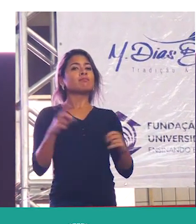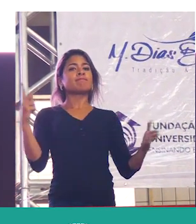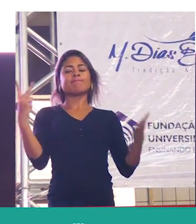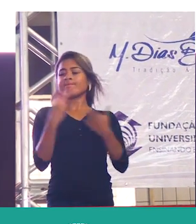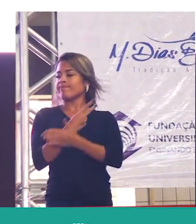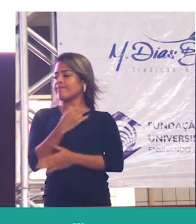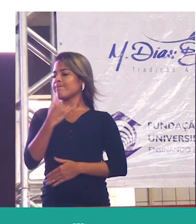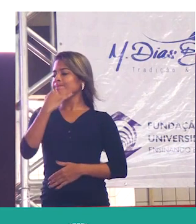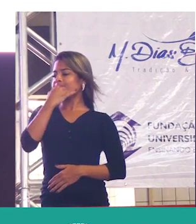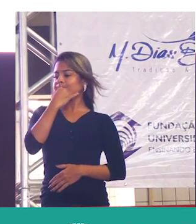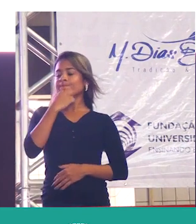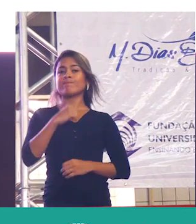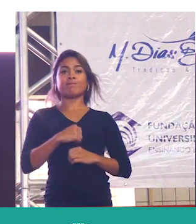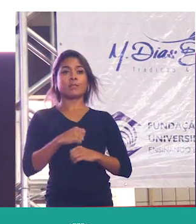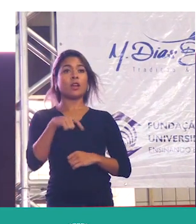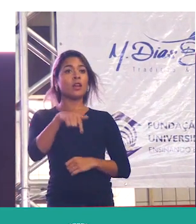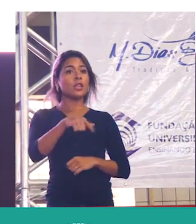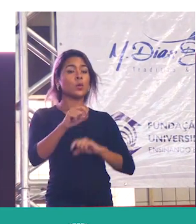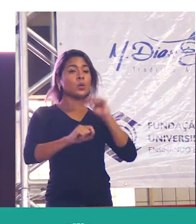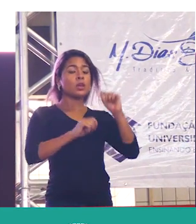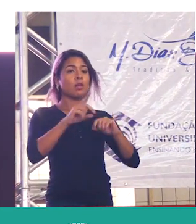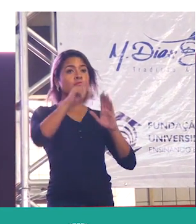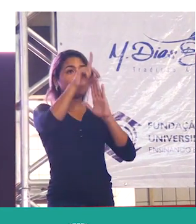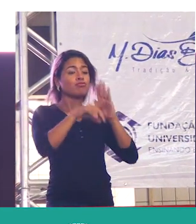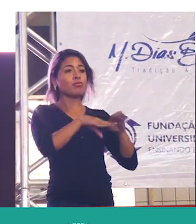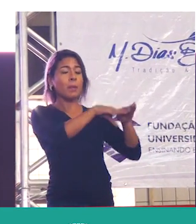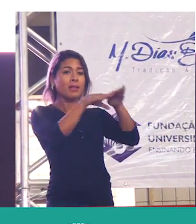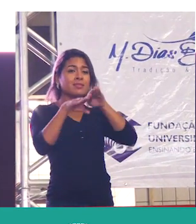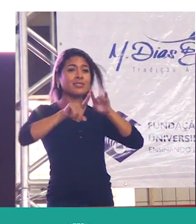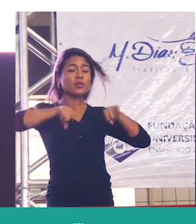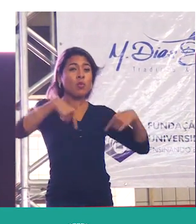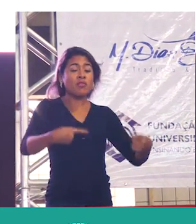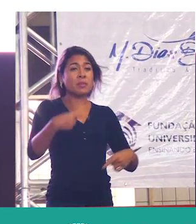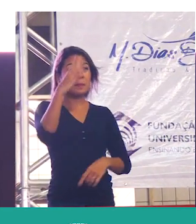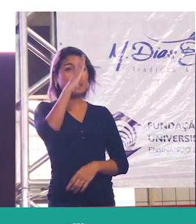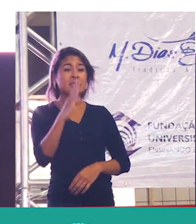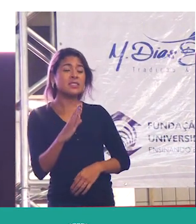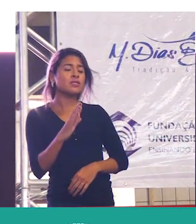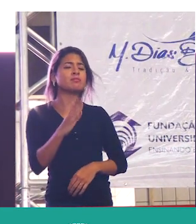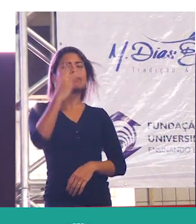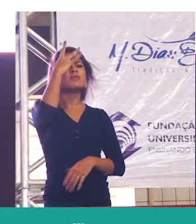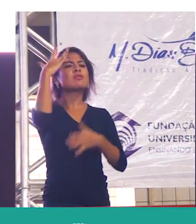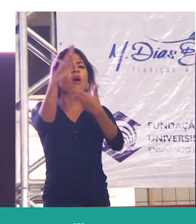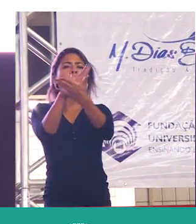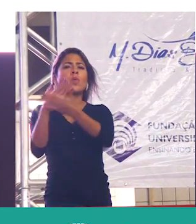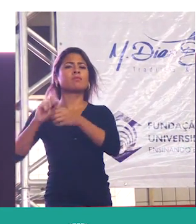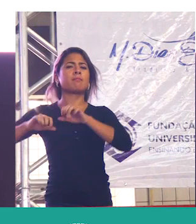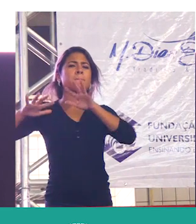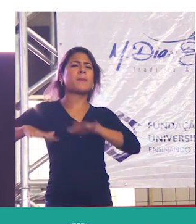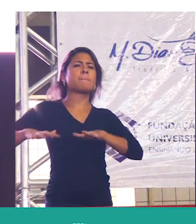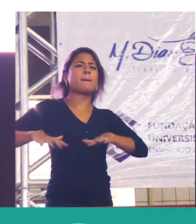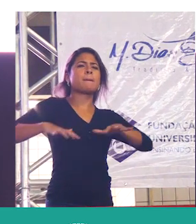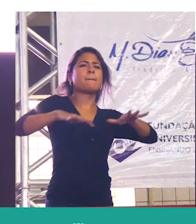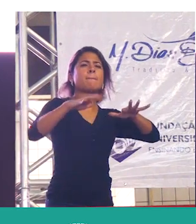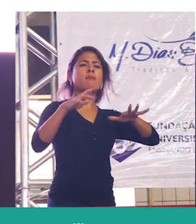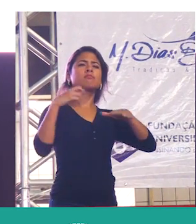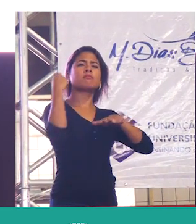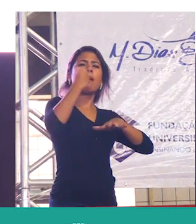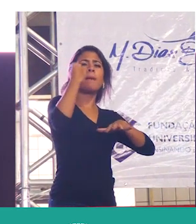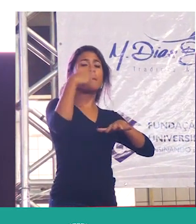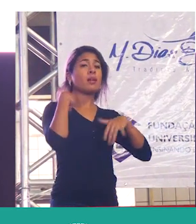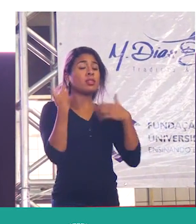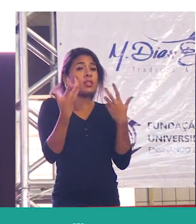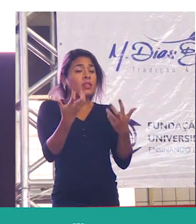tristes dessa redemocratização, em que o povo sai às ruas e pede, exige,